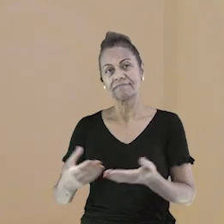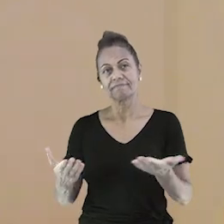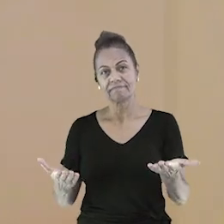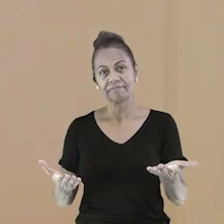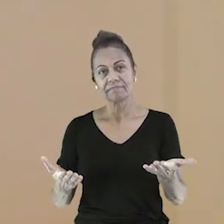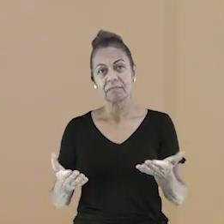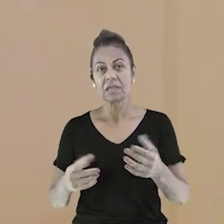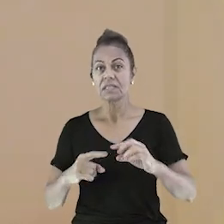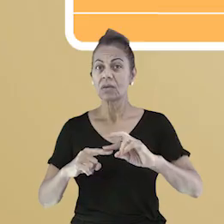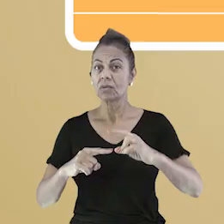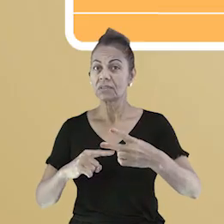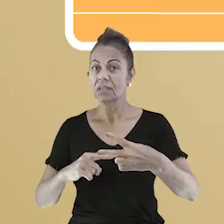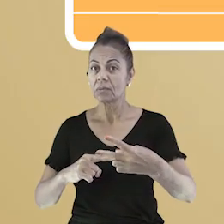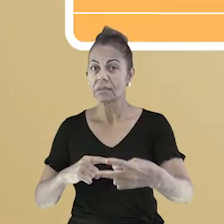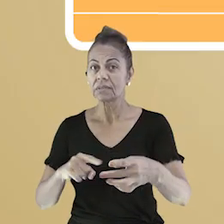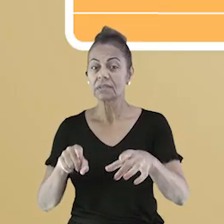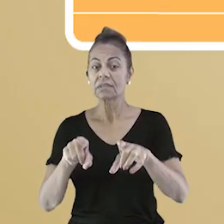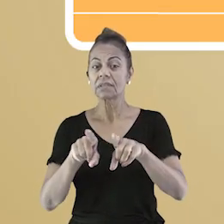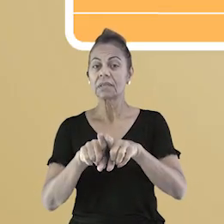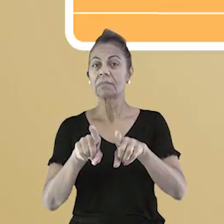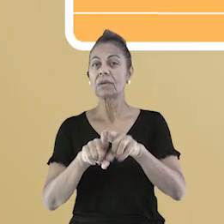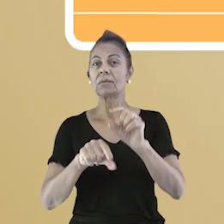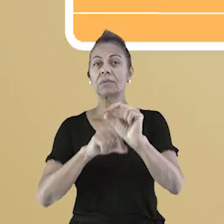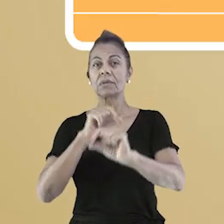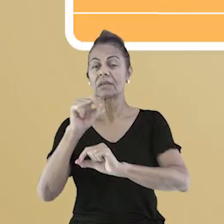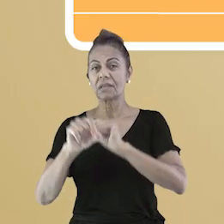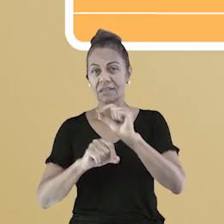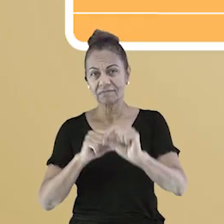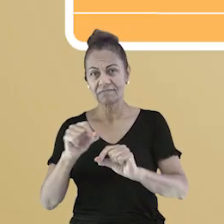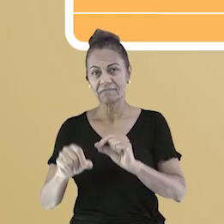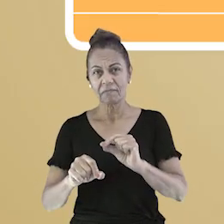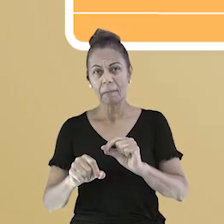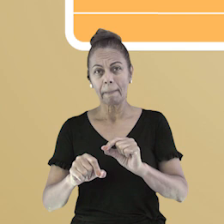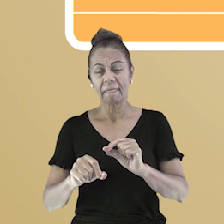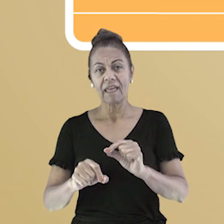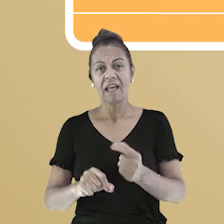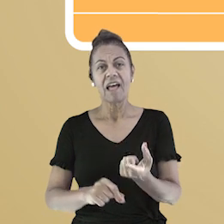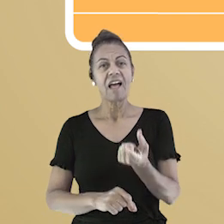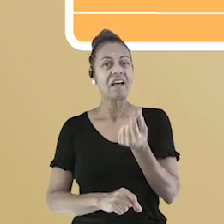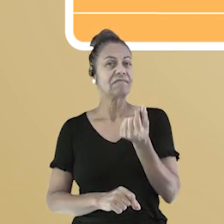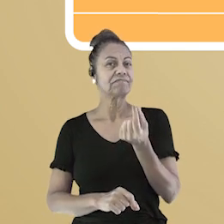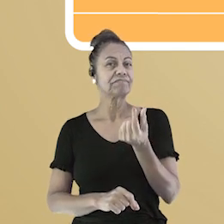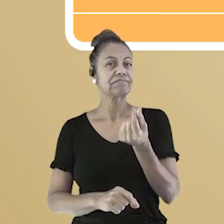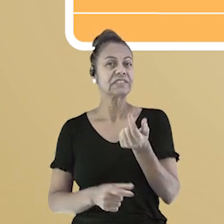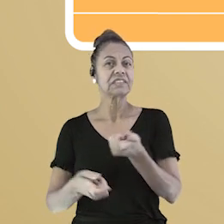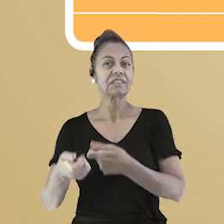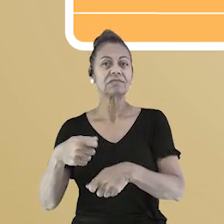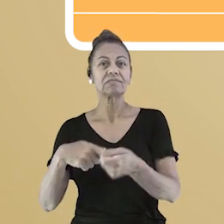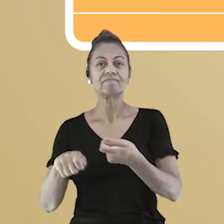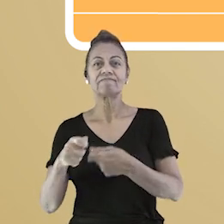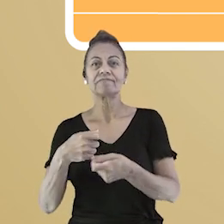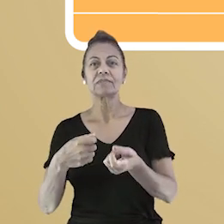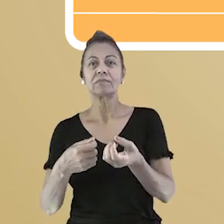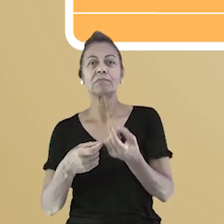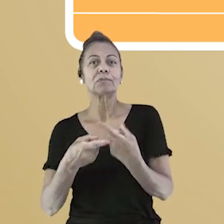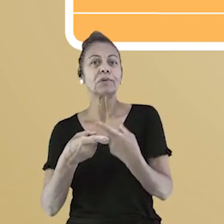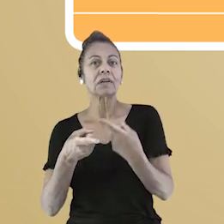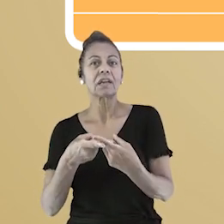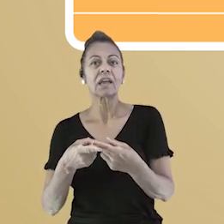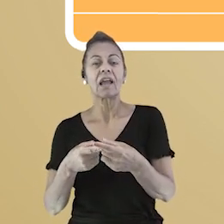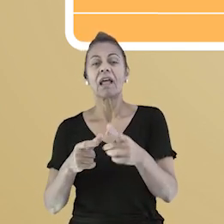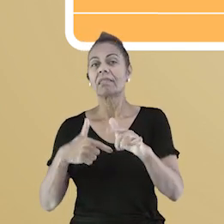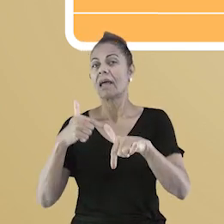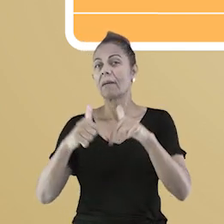nos cuidados da criança. Por consequência, isso acarreta também na falta de perspectiva de melhora da condição financeira